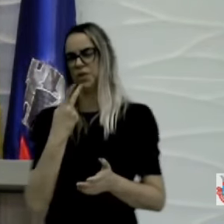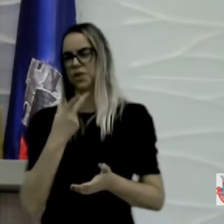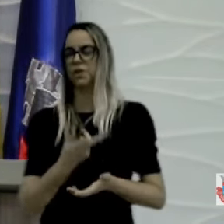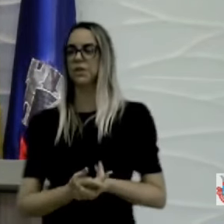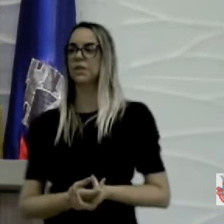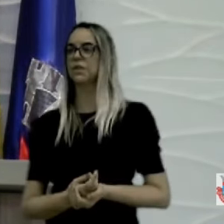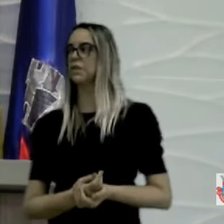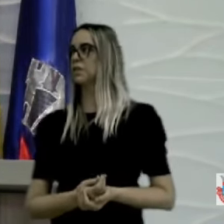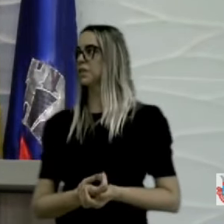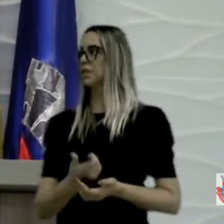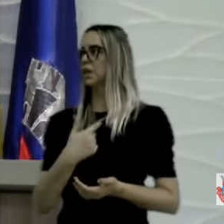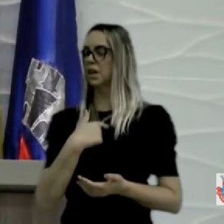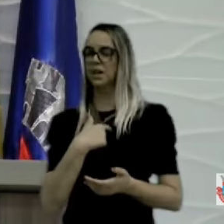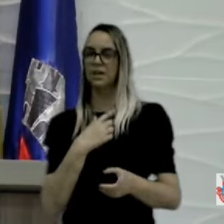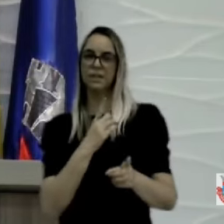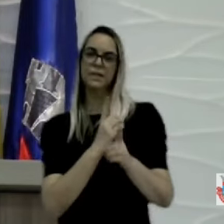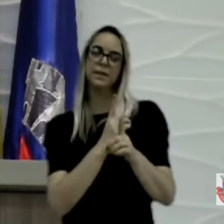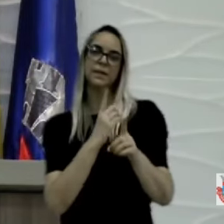Mas não é danado, eu não vou achar.